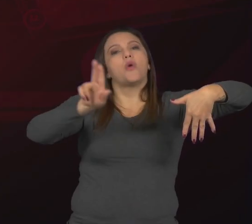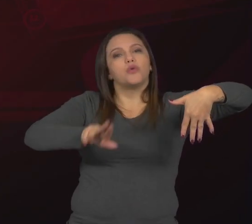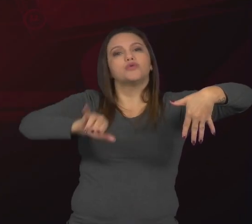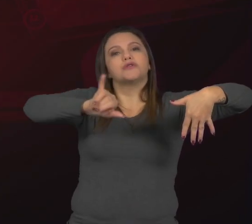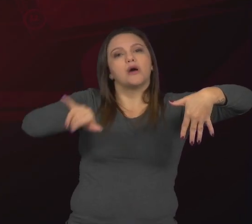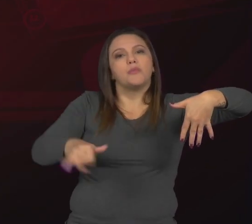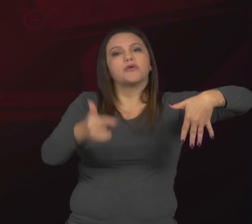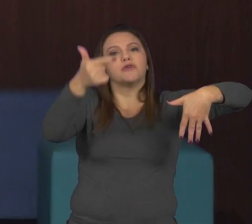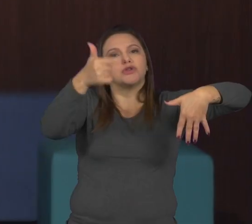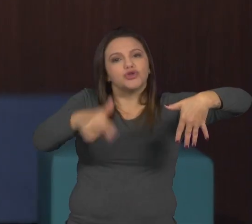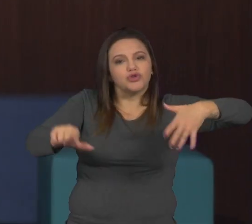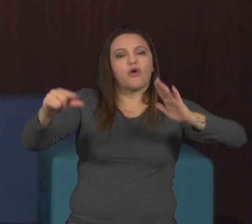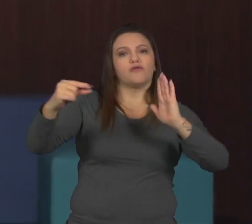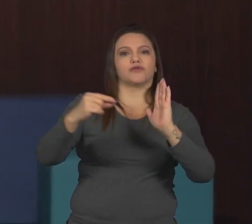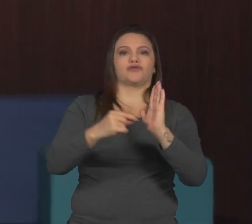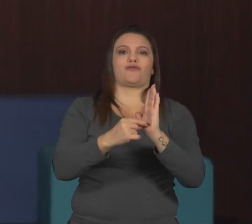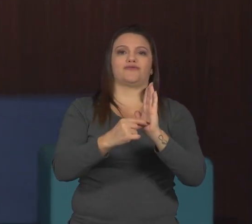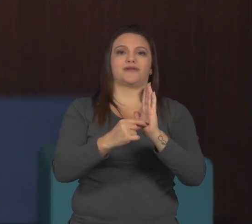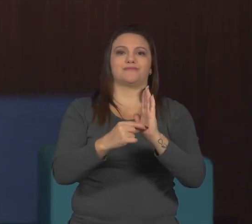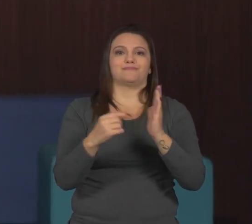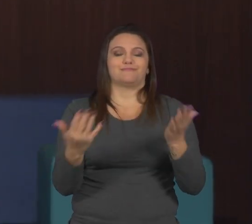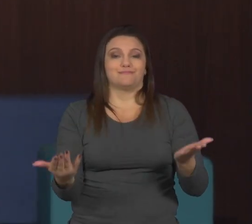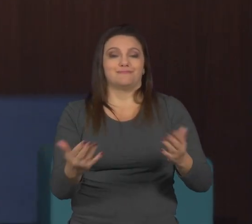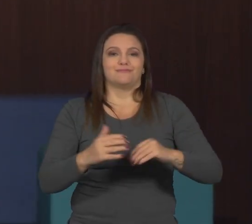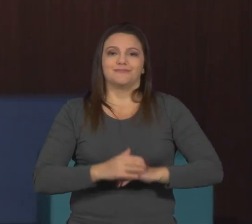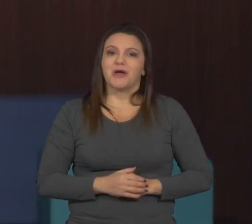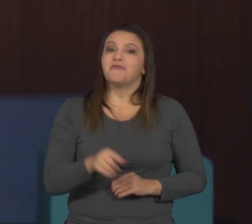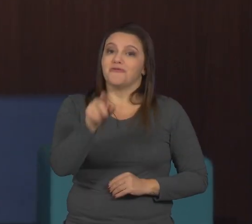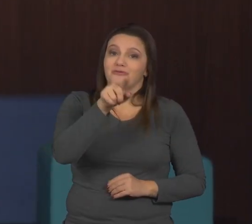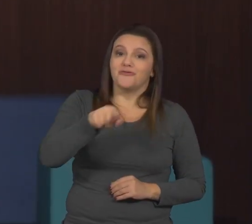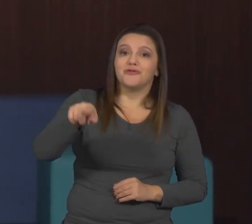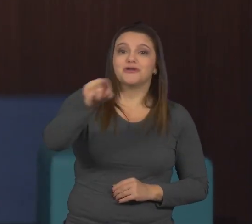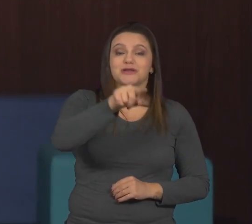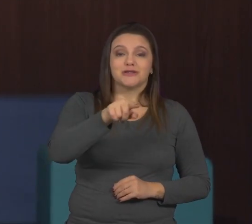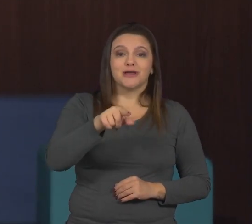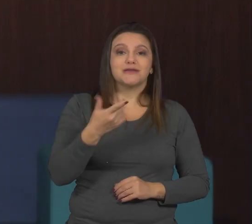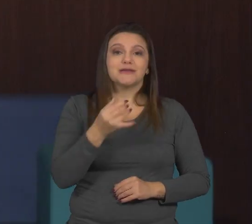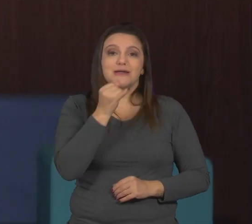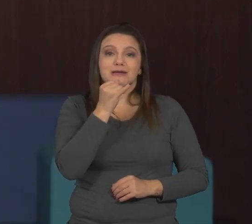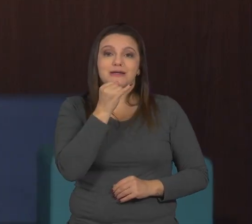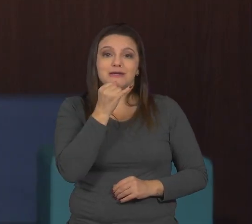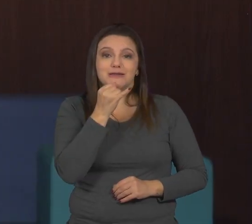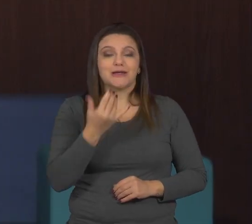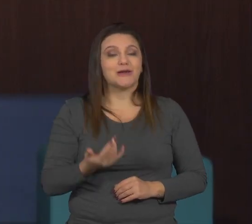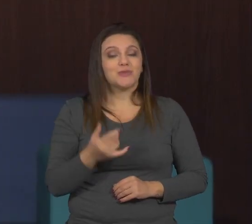aplicações relacionadas. Então, de certa forma, quando vocês escolhem, por exemplo, usar